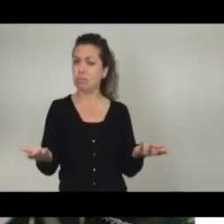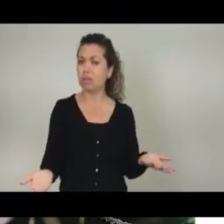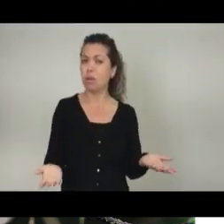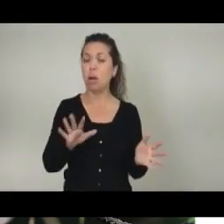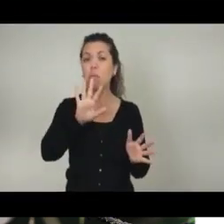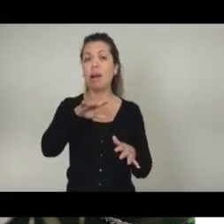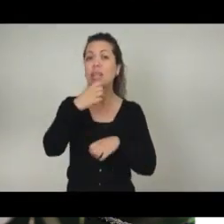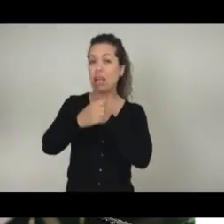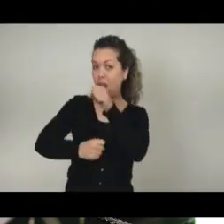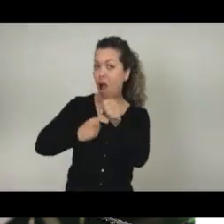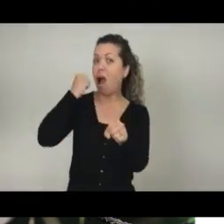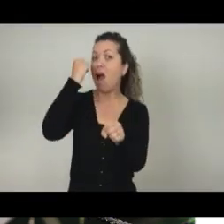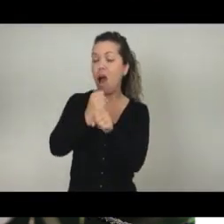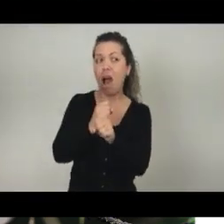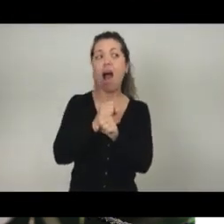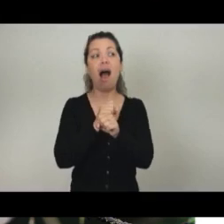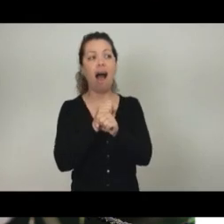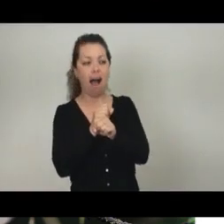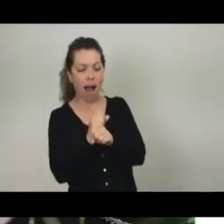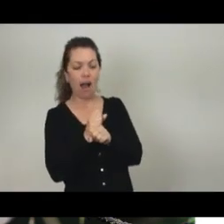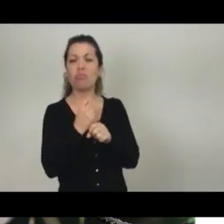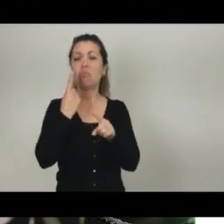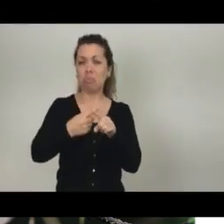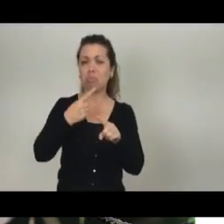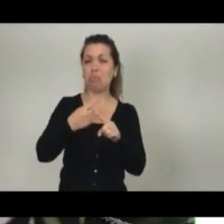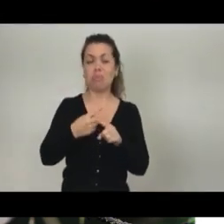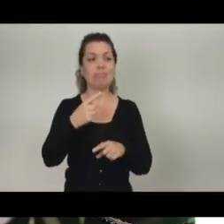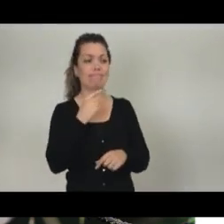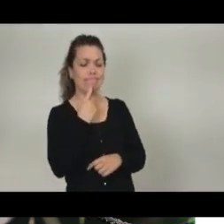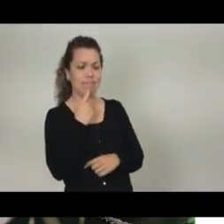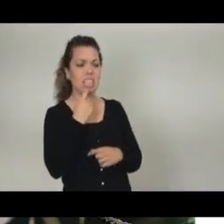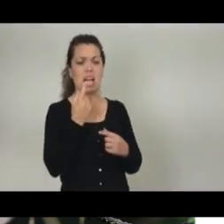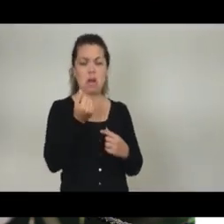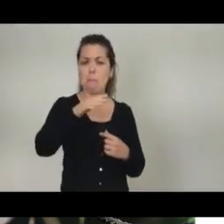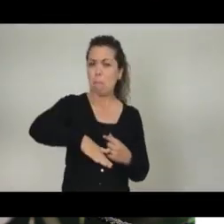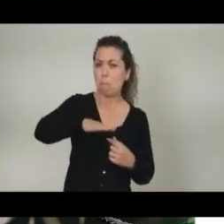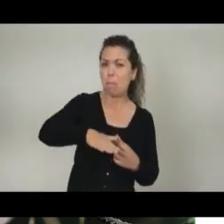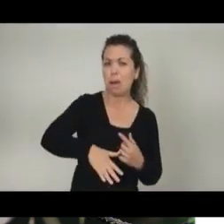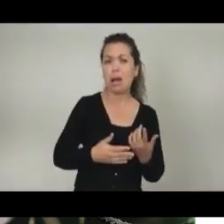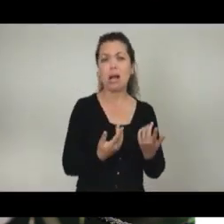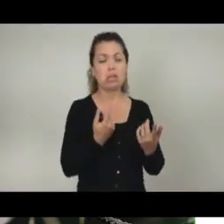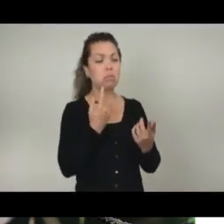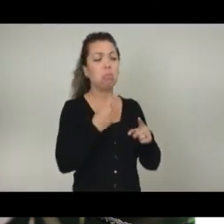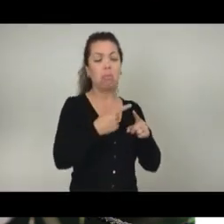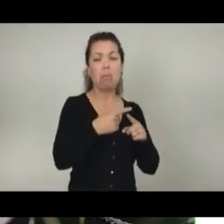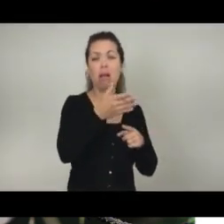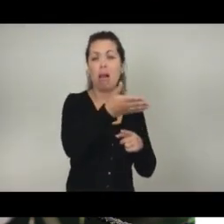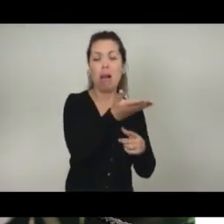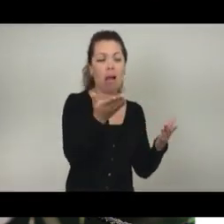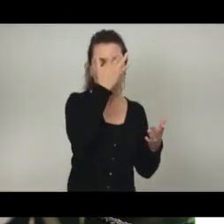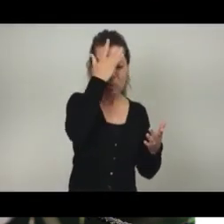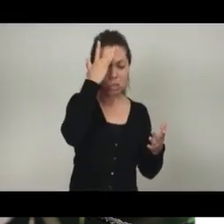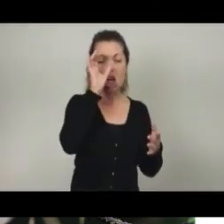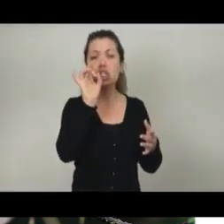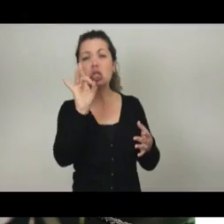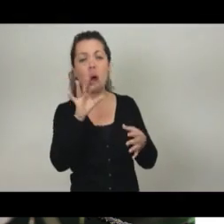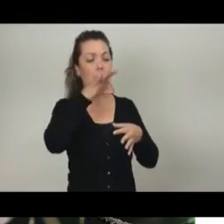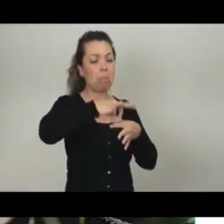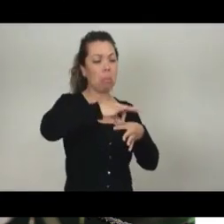impulsionar a economia local, dando passagem às embarcações e, com isso, facilitando o fluxo de mercadorias, revelou-se um